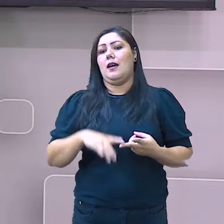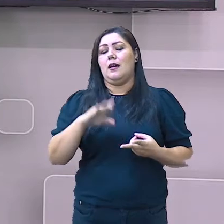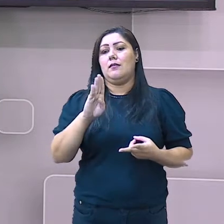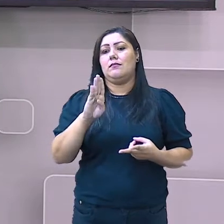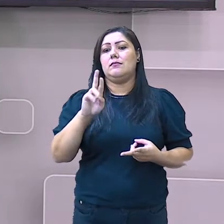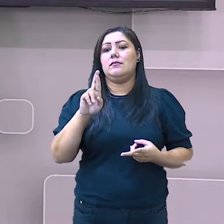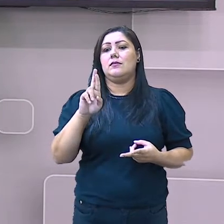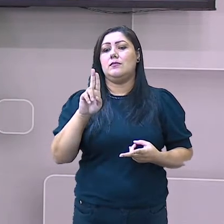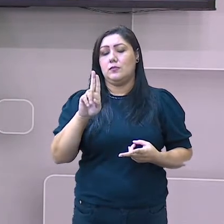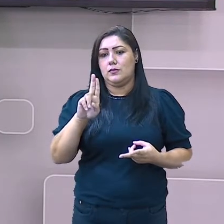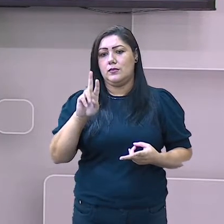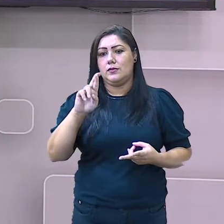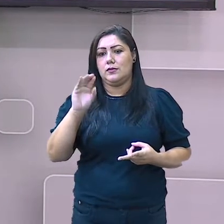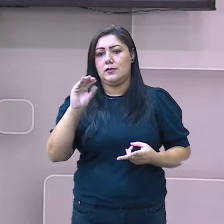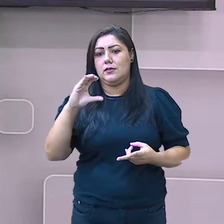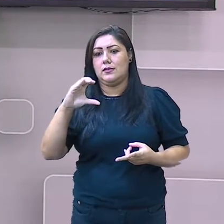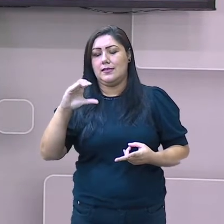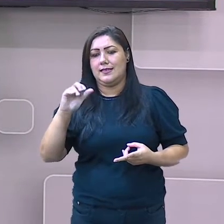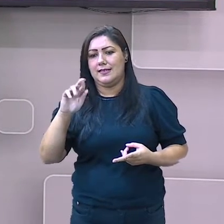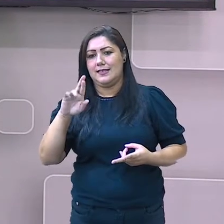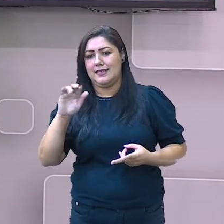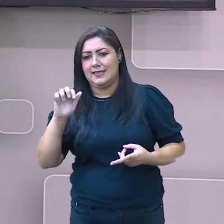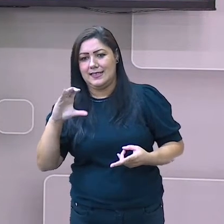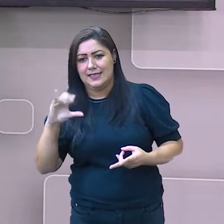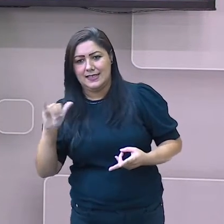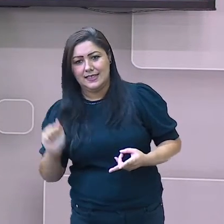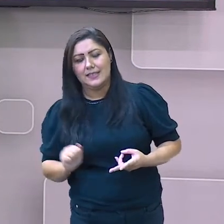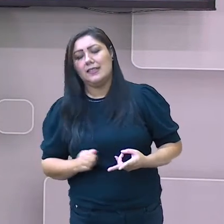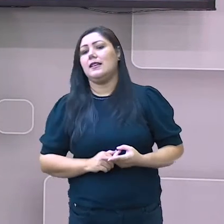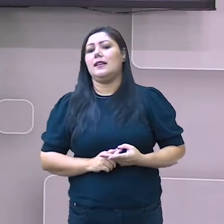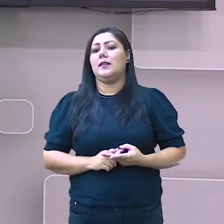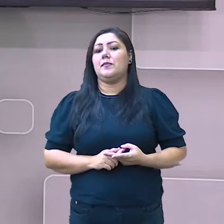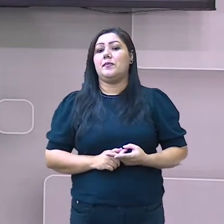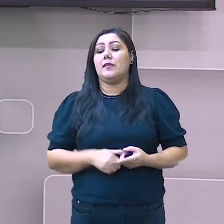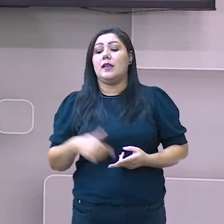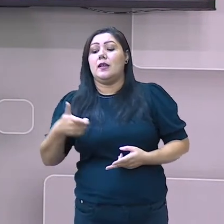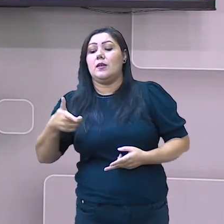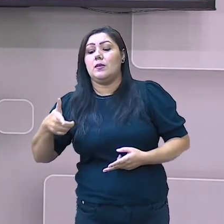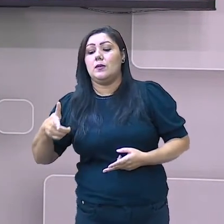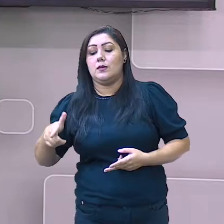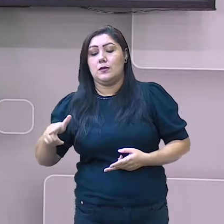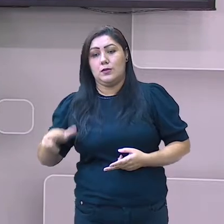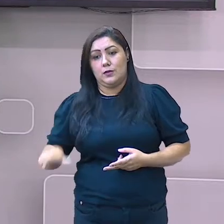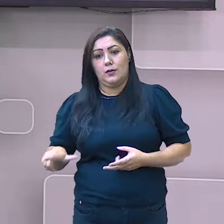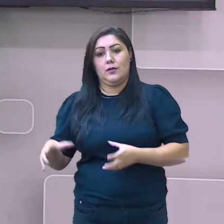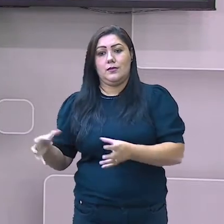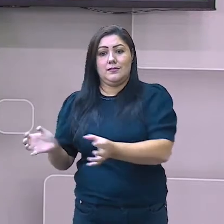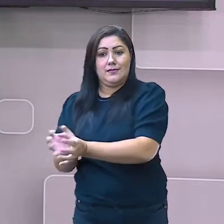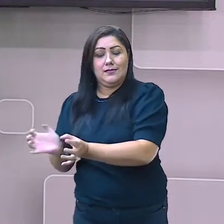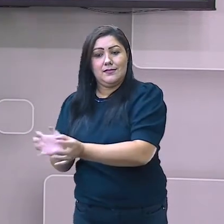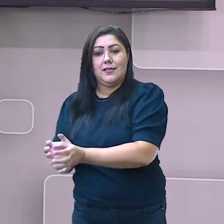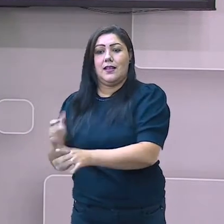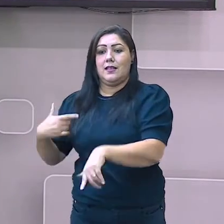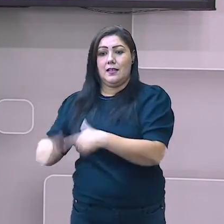e os trabalhadores, soldados e camponeses organizando-se nos sovietes.